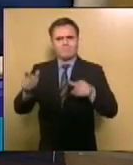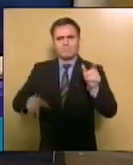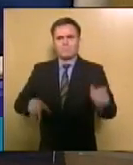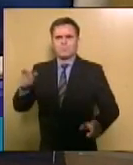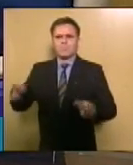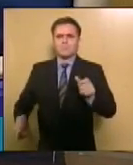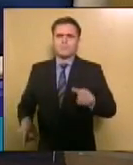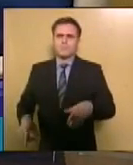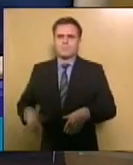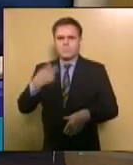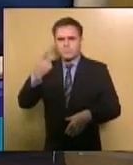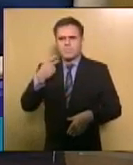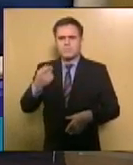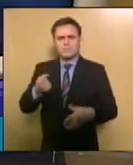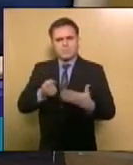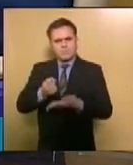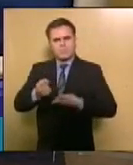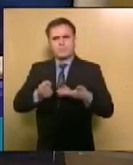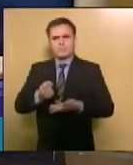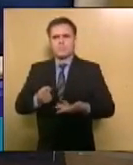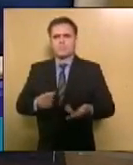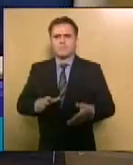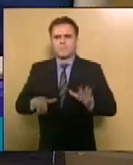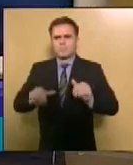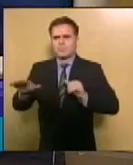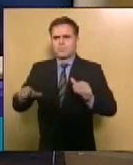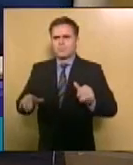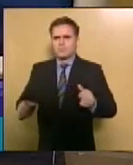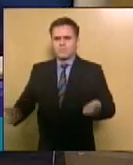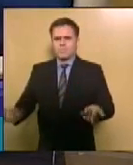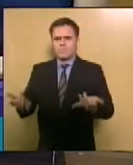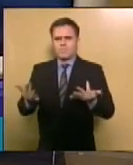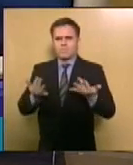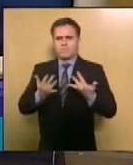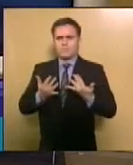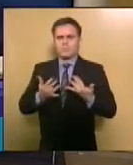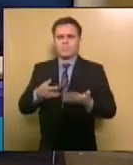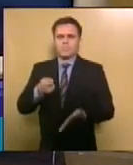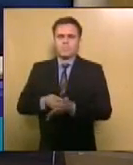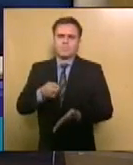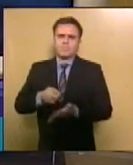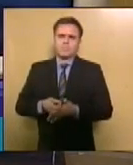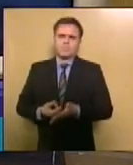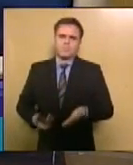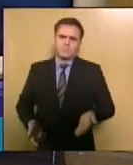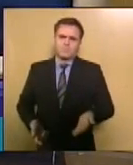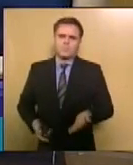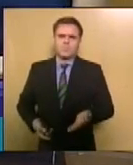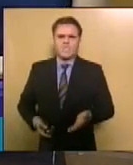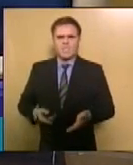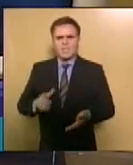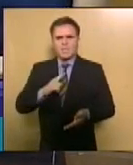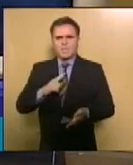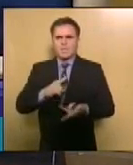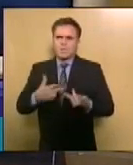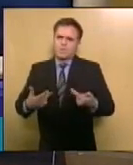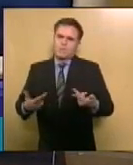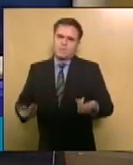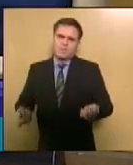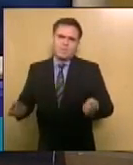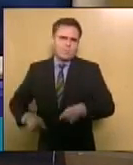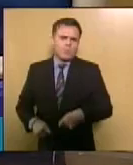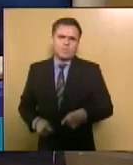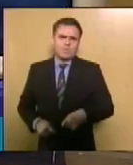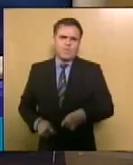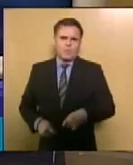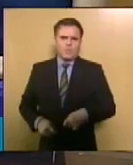e políticos isso é fundamental é chamar sociedade para discutir segurança pública e ter mecanismo para discutir realmente né e ter mecanismo de